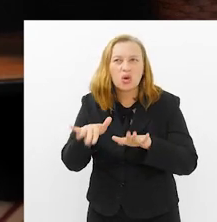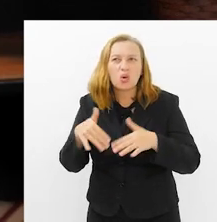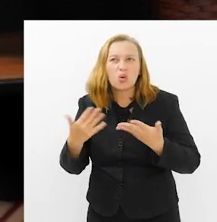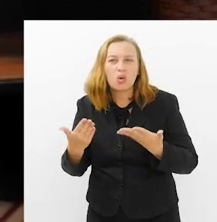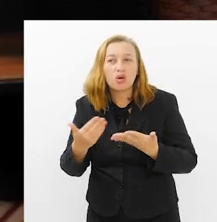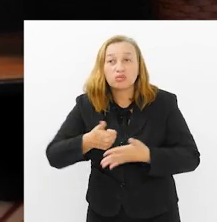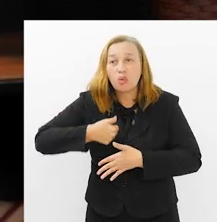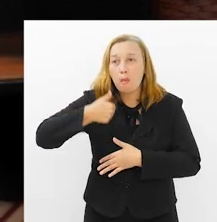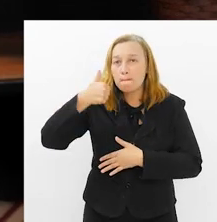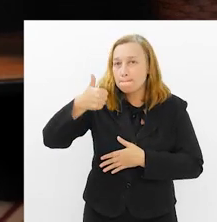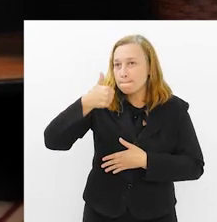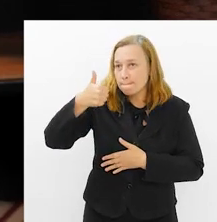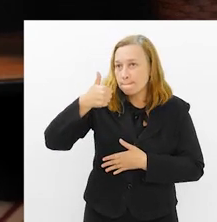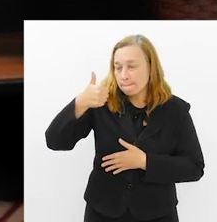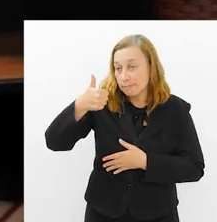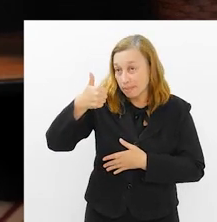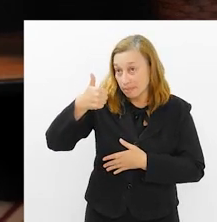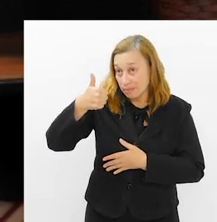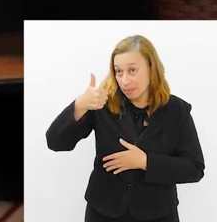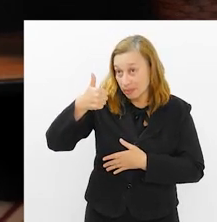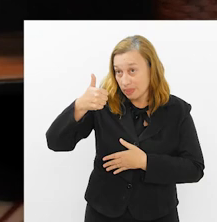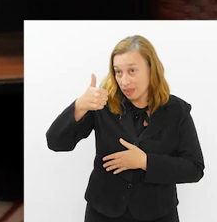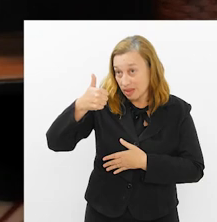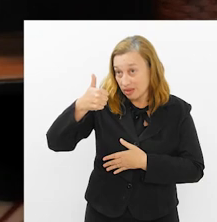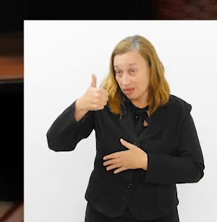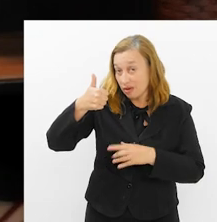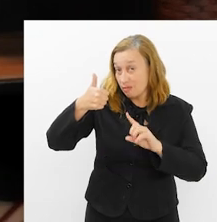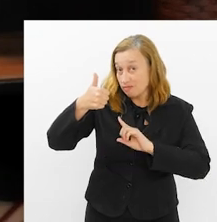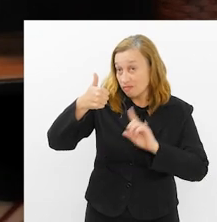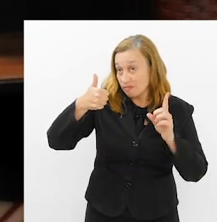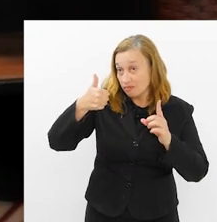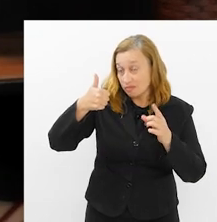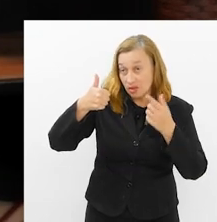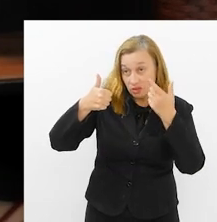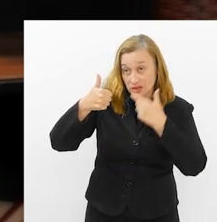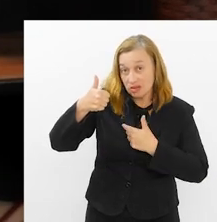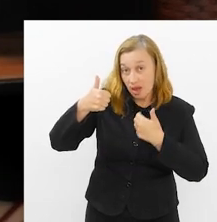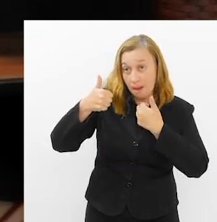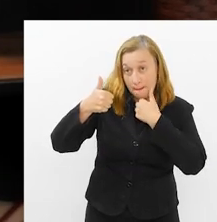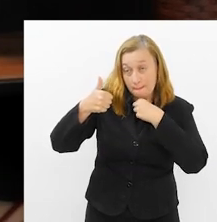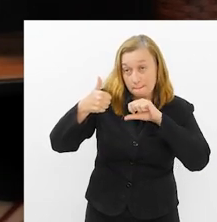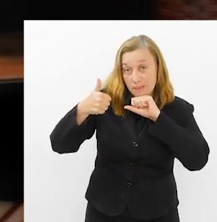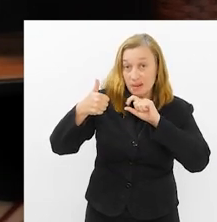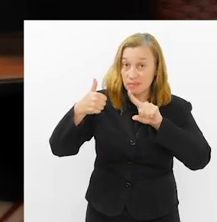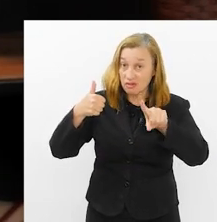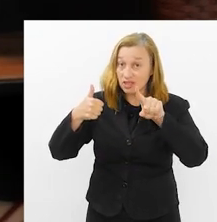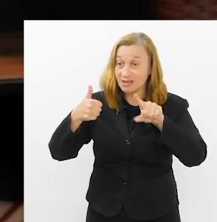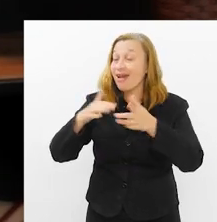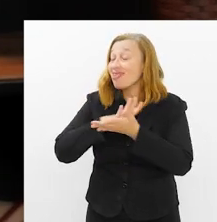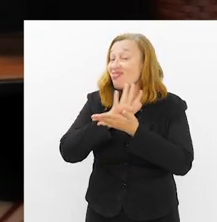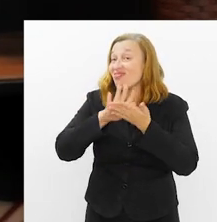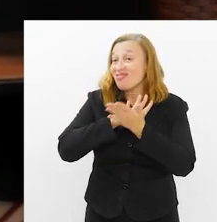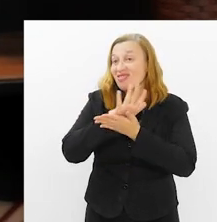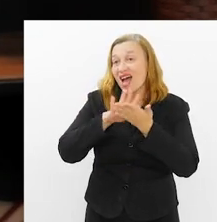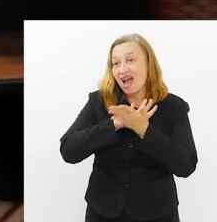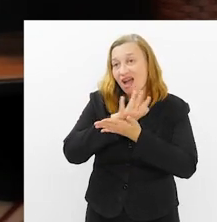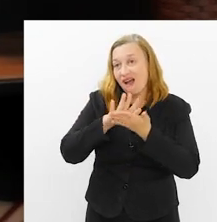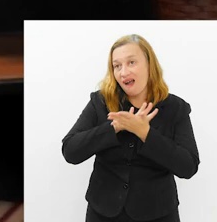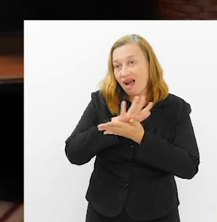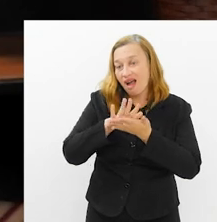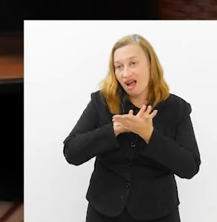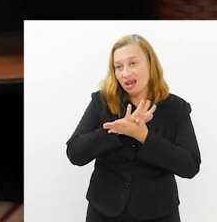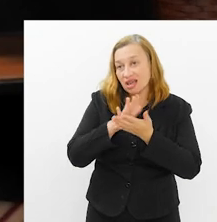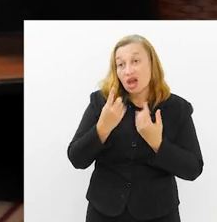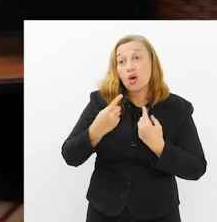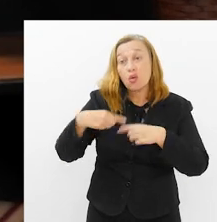nas suas decisões, quais os pontos positivos de não ser mãe? Para você,